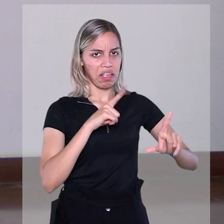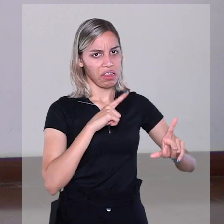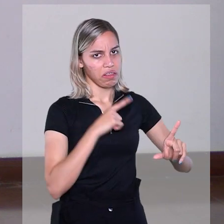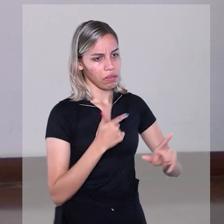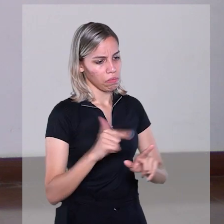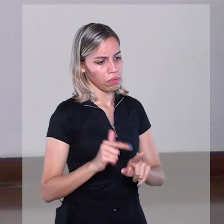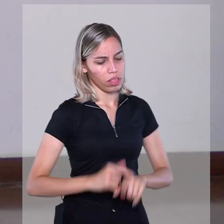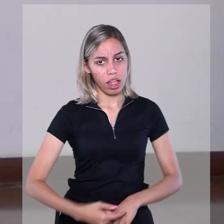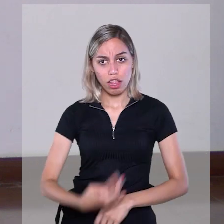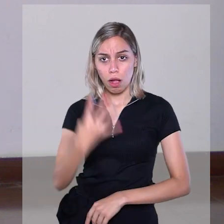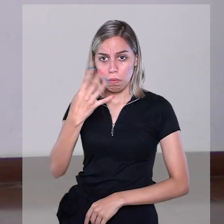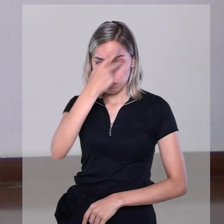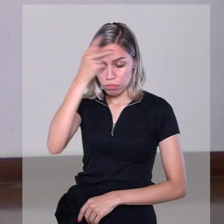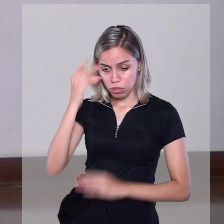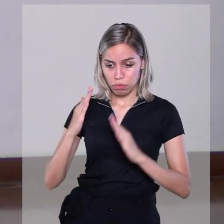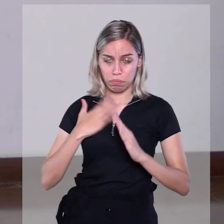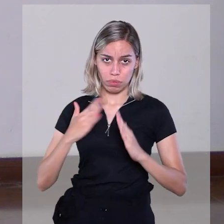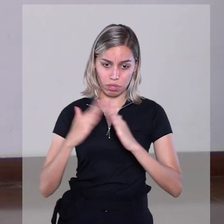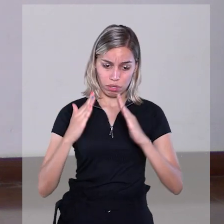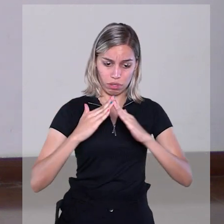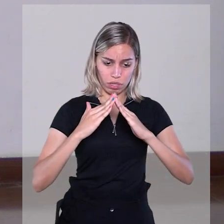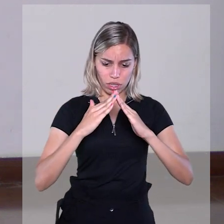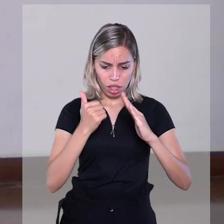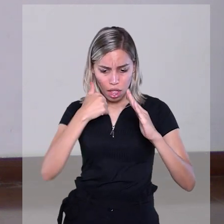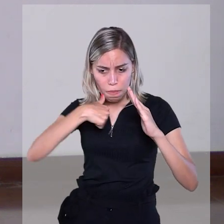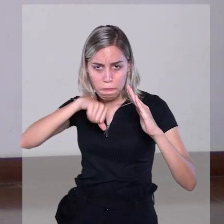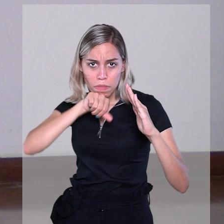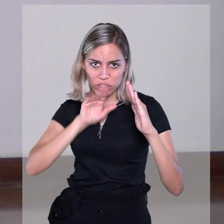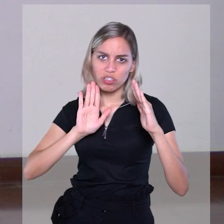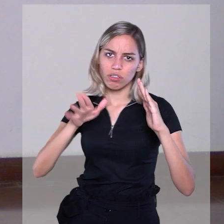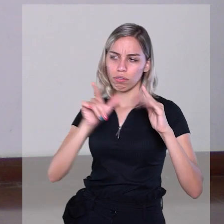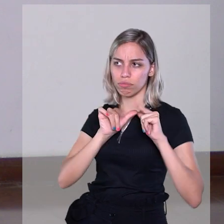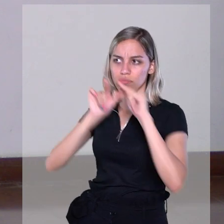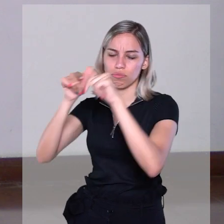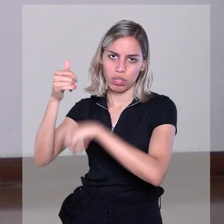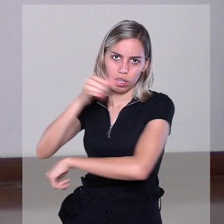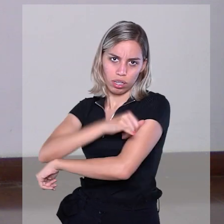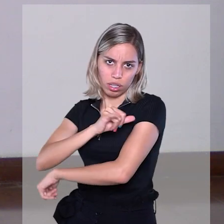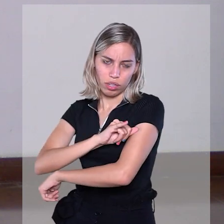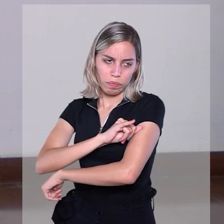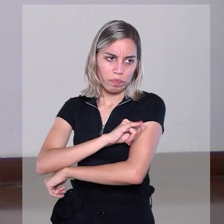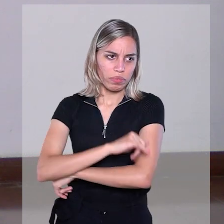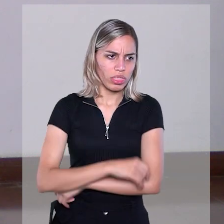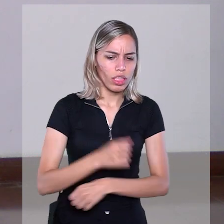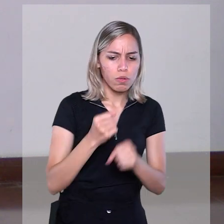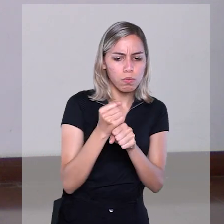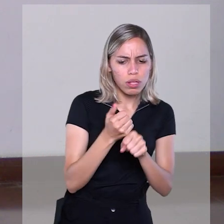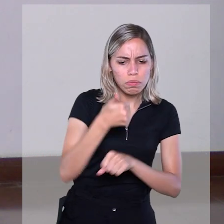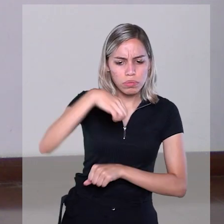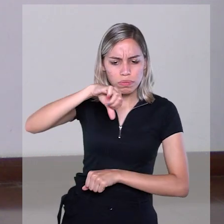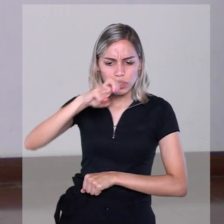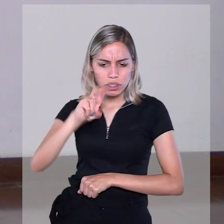Num congresso eucarístico nos anos 1950, ela, ainda solteira, fazendo parte da representação mineira da Juventude